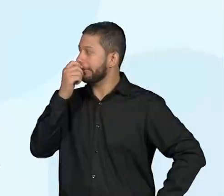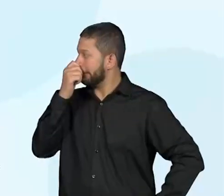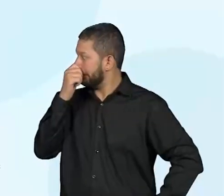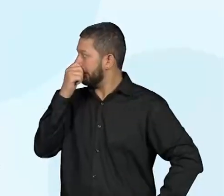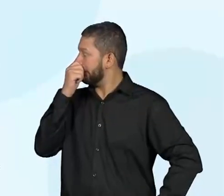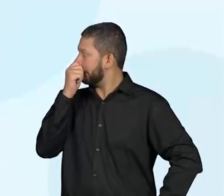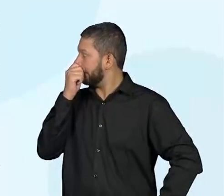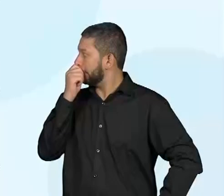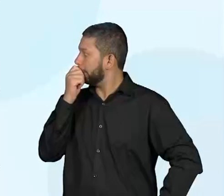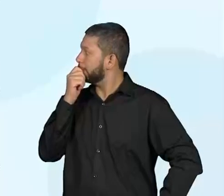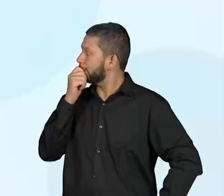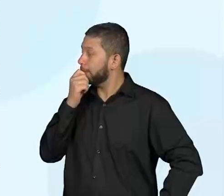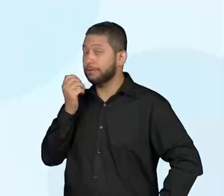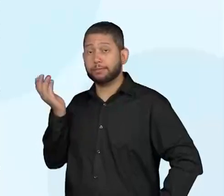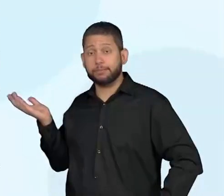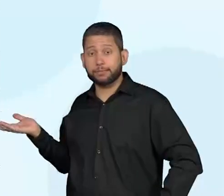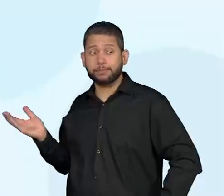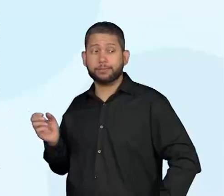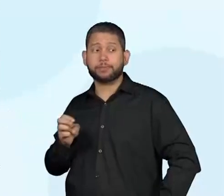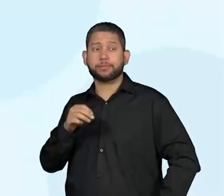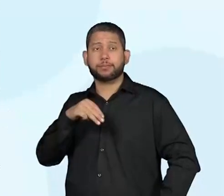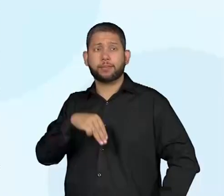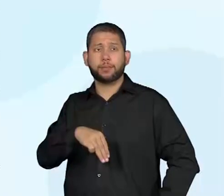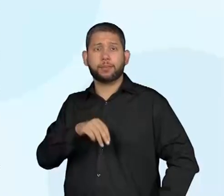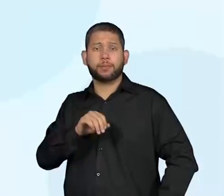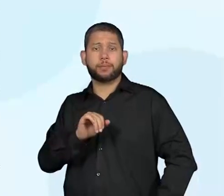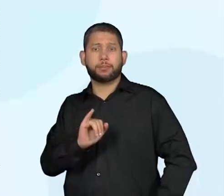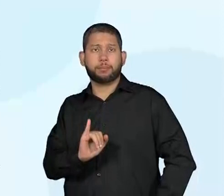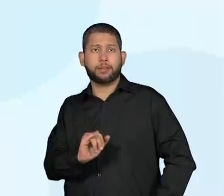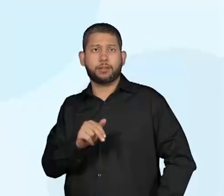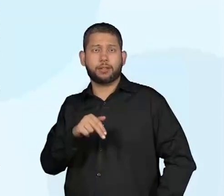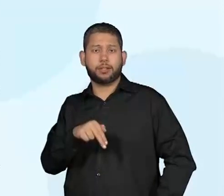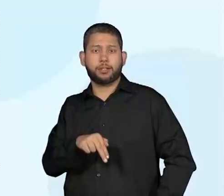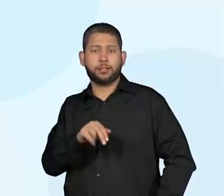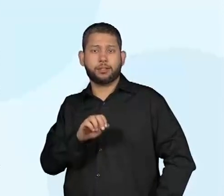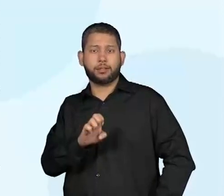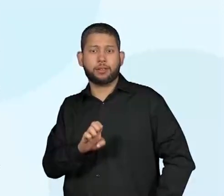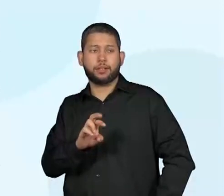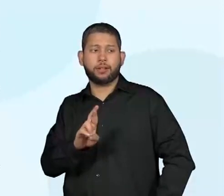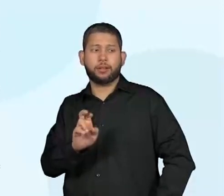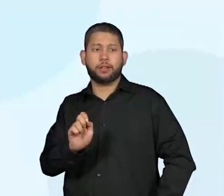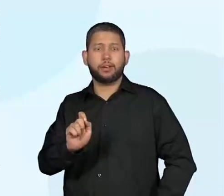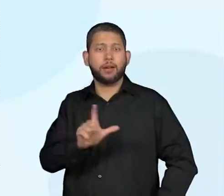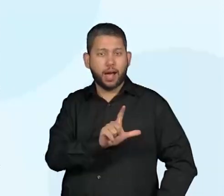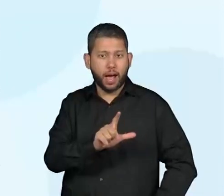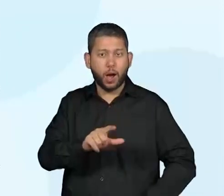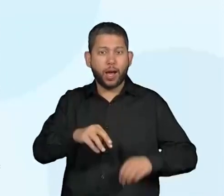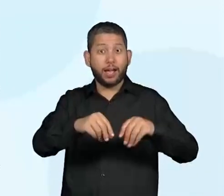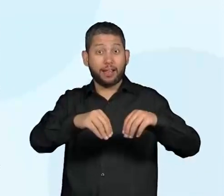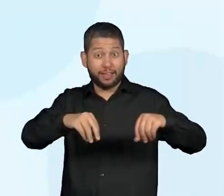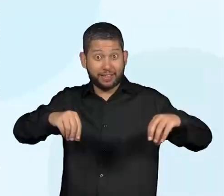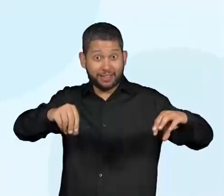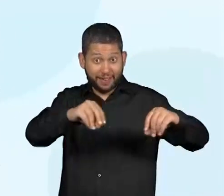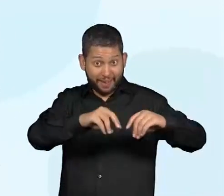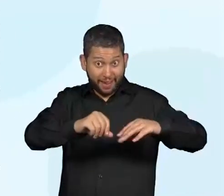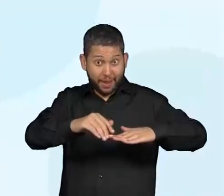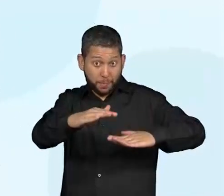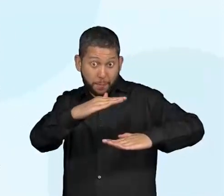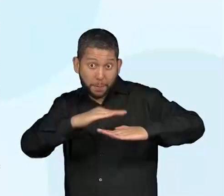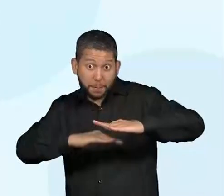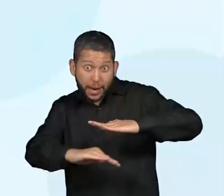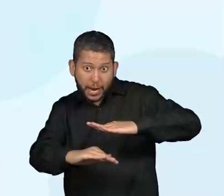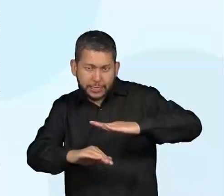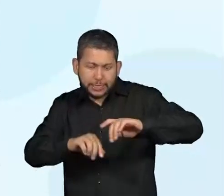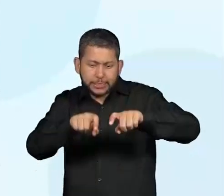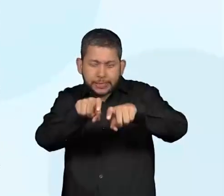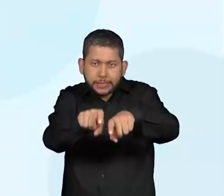vocês entenderem um pouquinho melhor o que é o extrativismo mineral. É caracterizado pela extração de